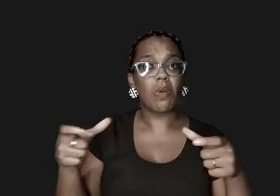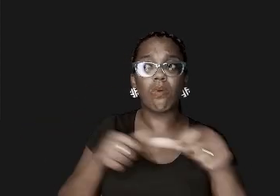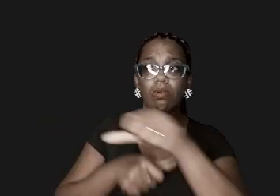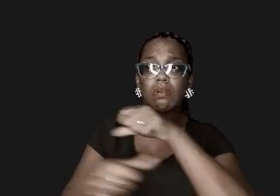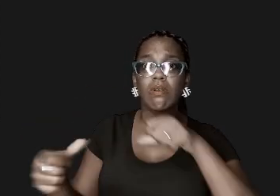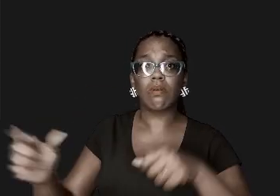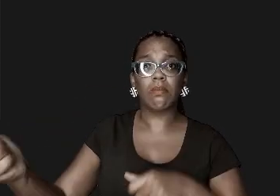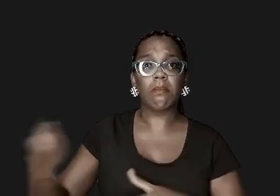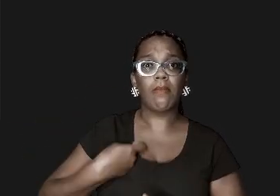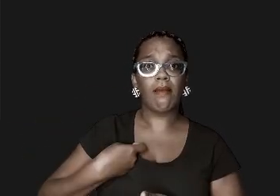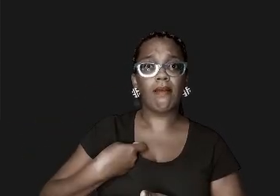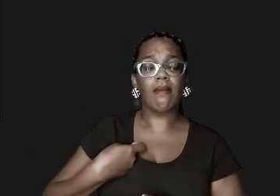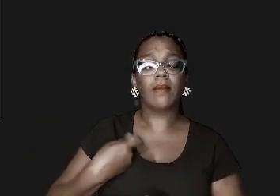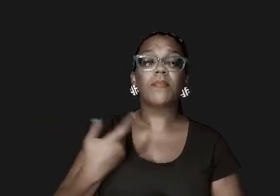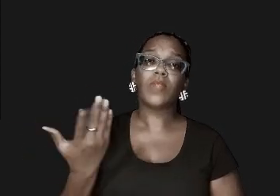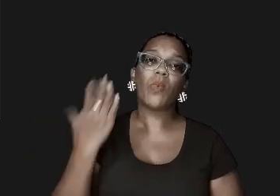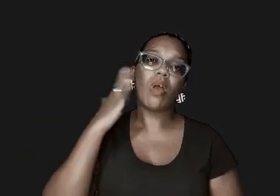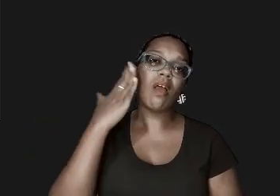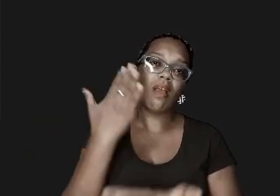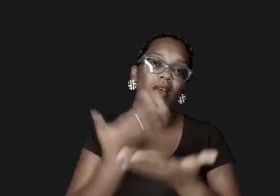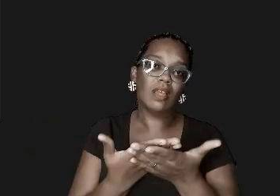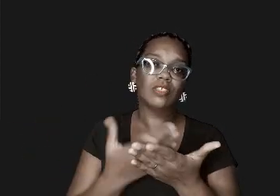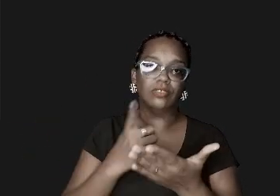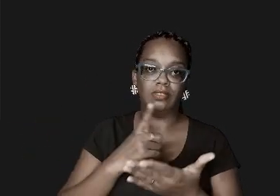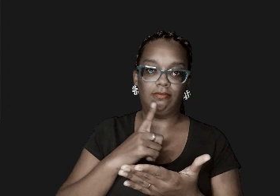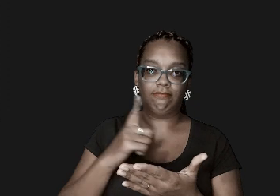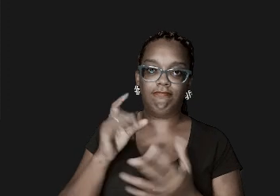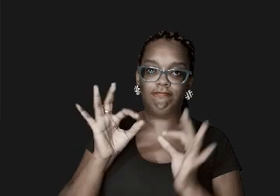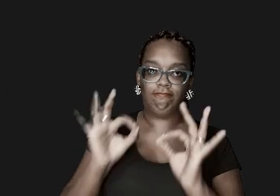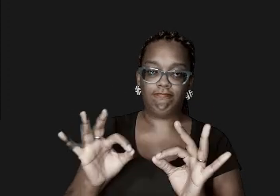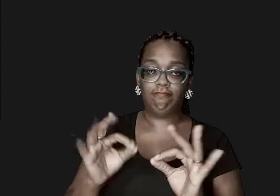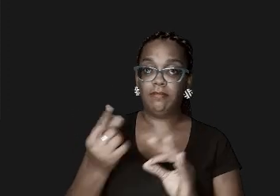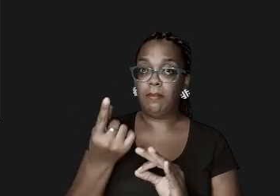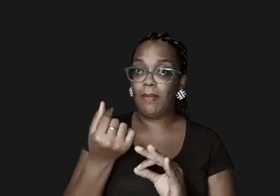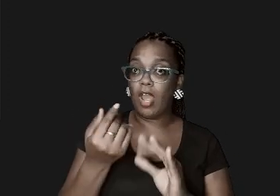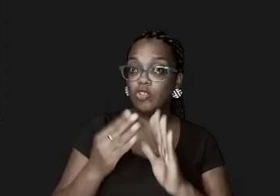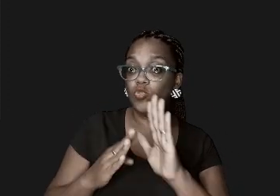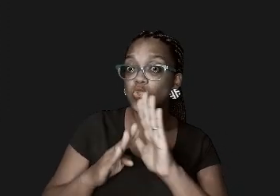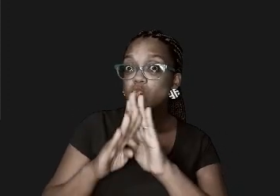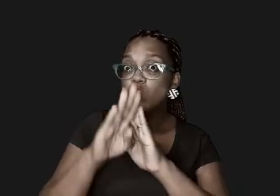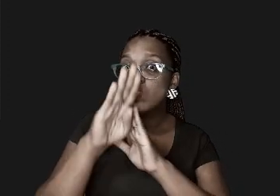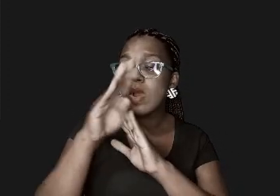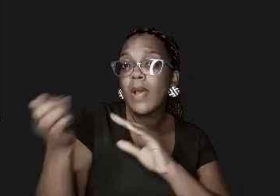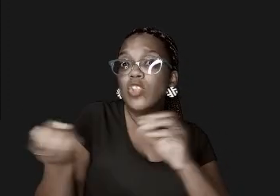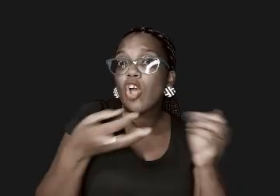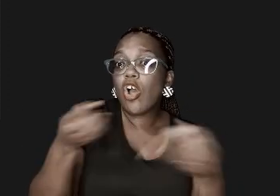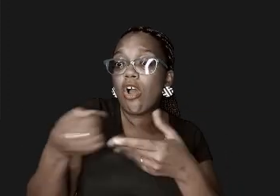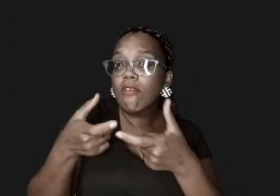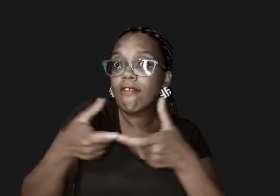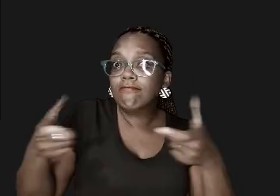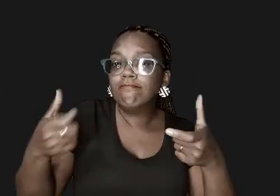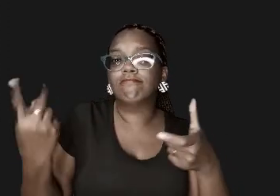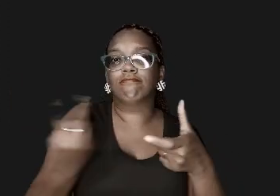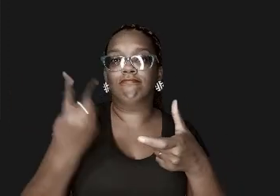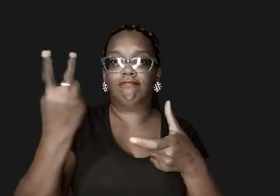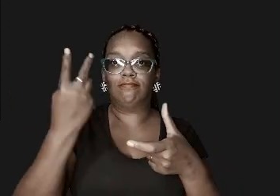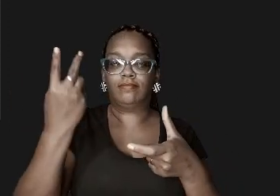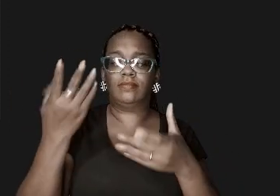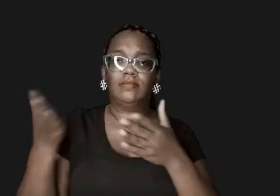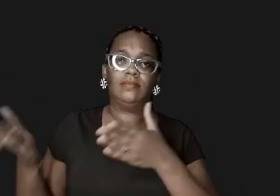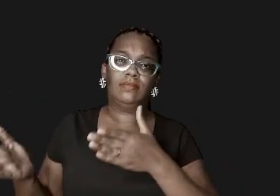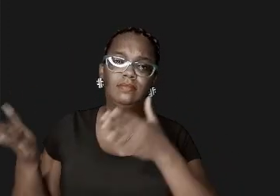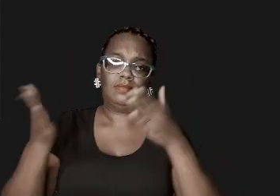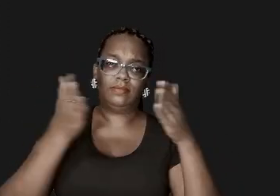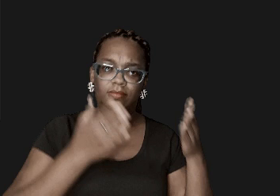capitaniada por Radio administradores que ganhavam ações como remuneração então eles queriam que constantemente